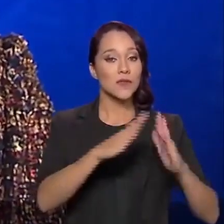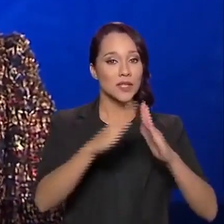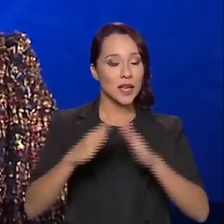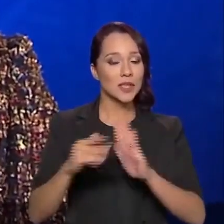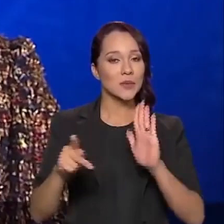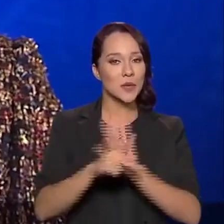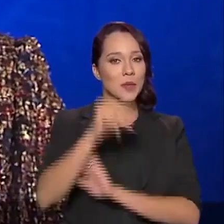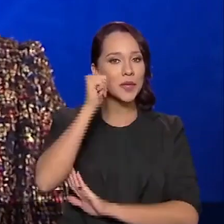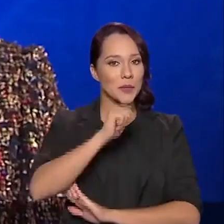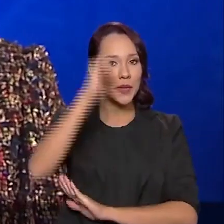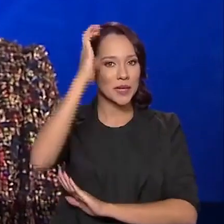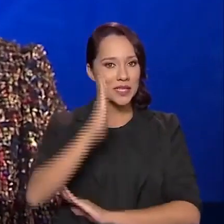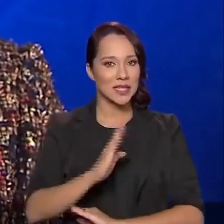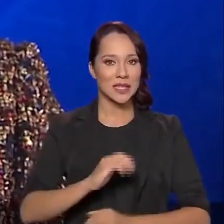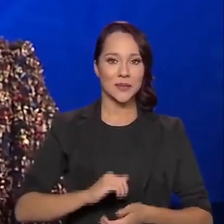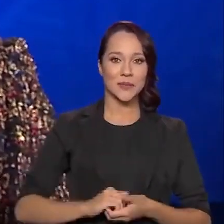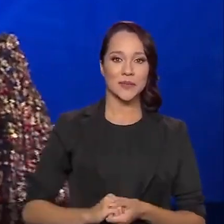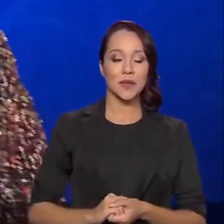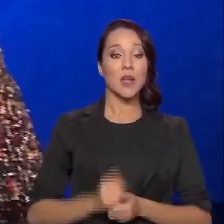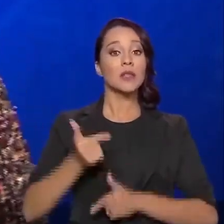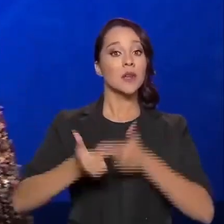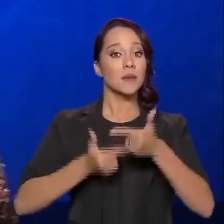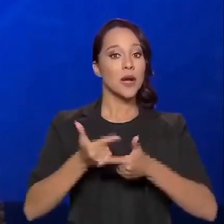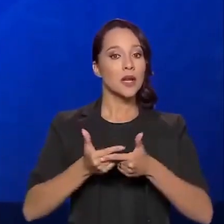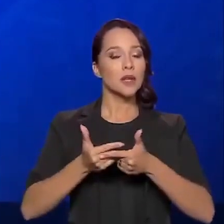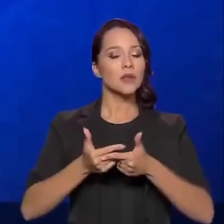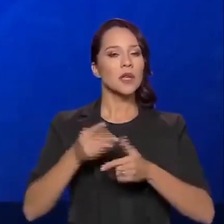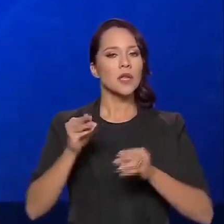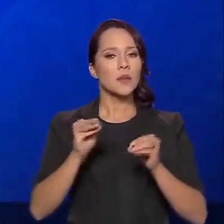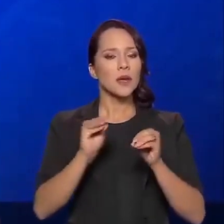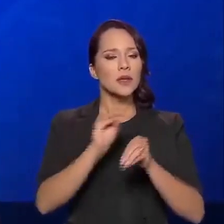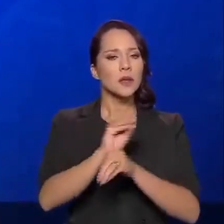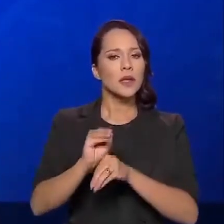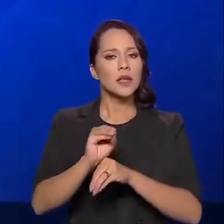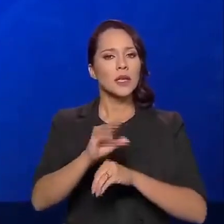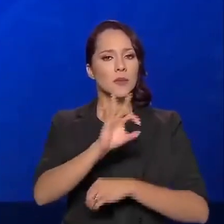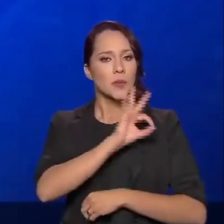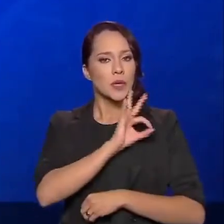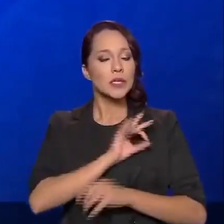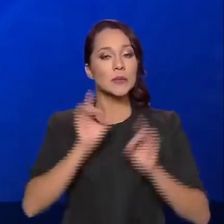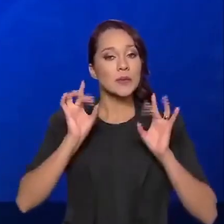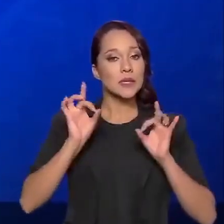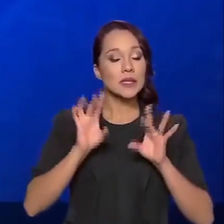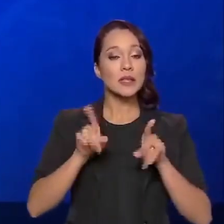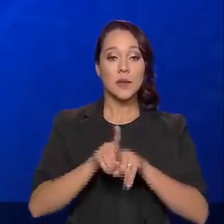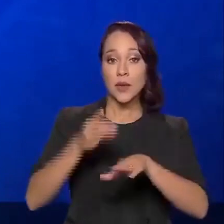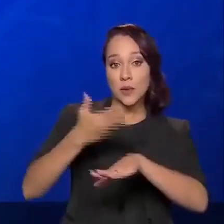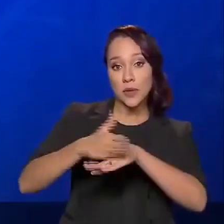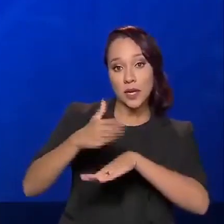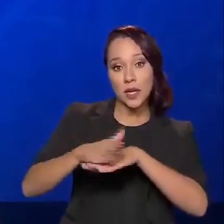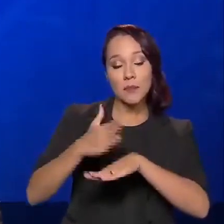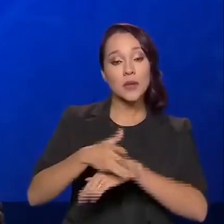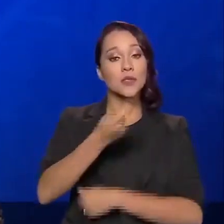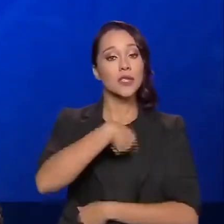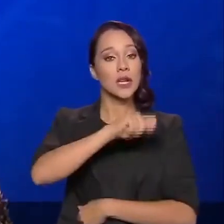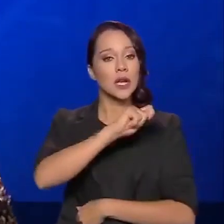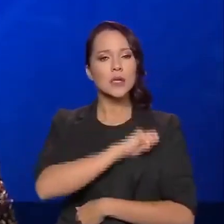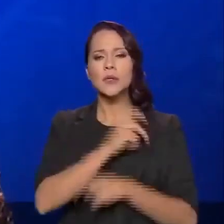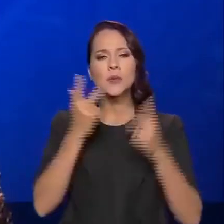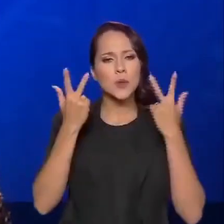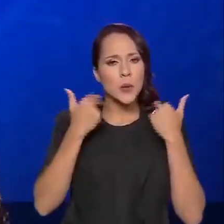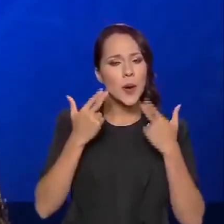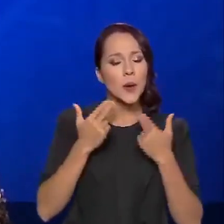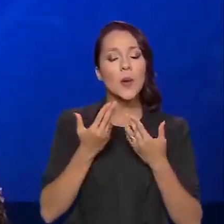novas casas da mulher brasileira. Trabalhamos na equipagem das polícias especializadas e no treinamento de